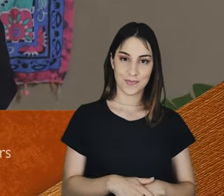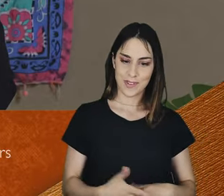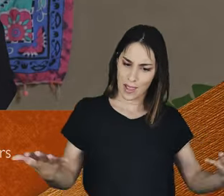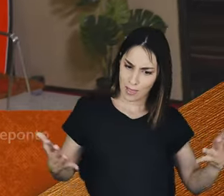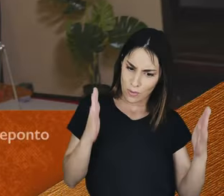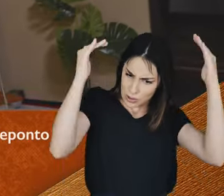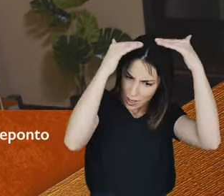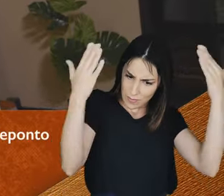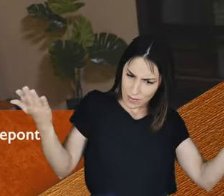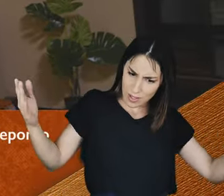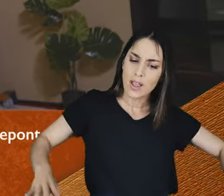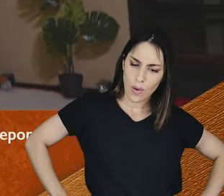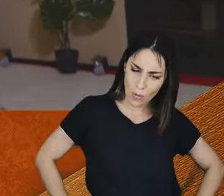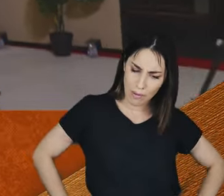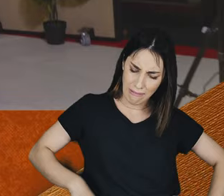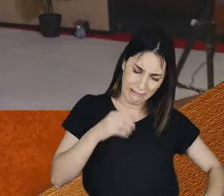Chefe!